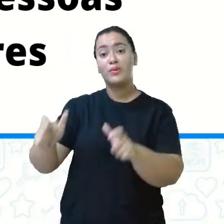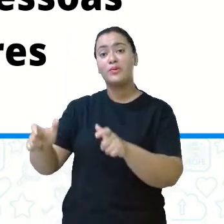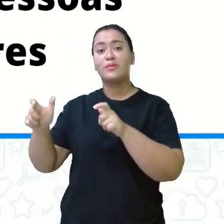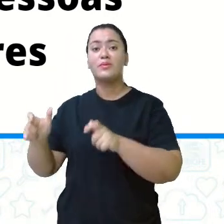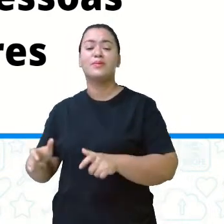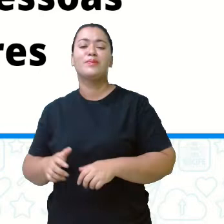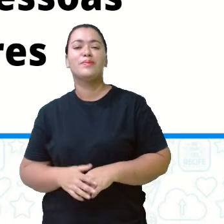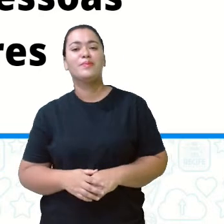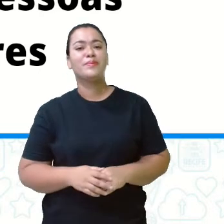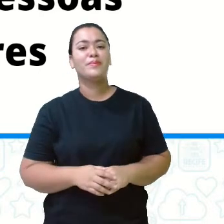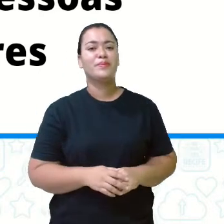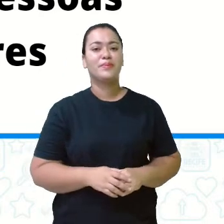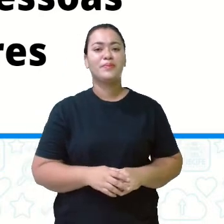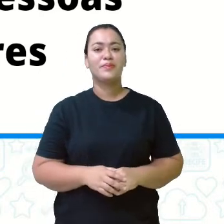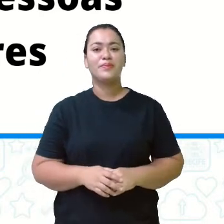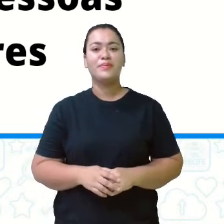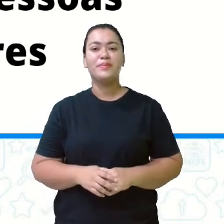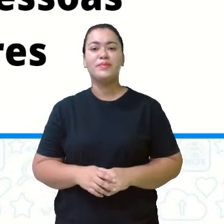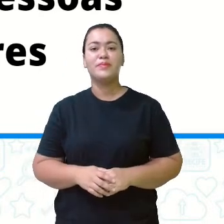lugares.